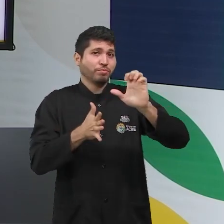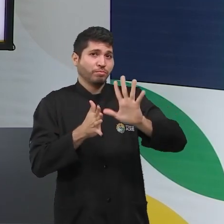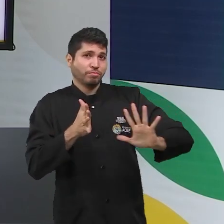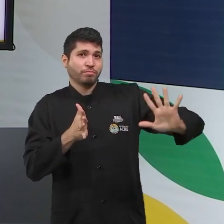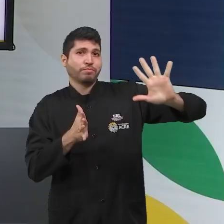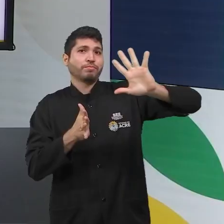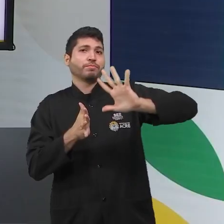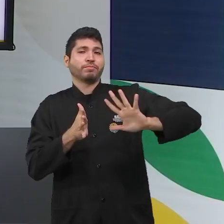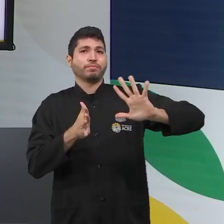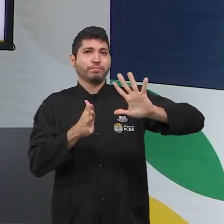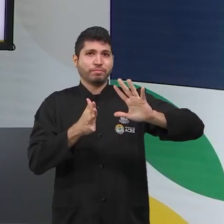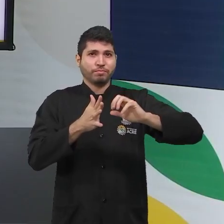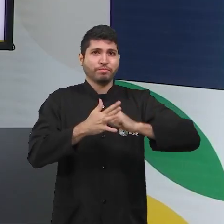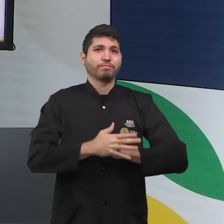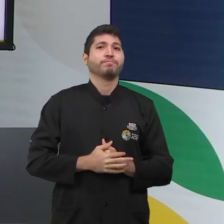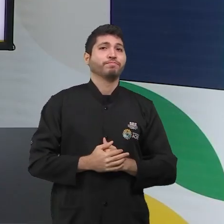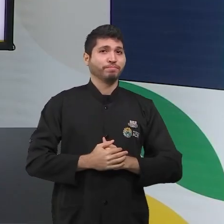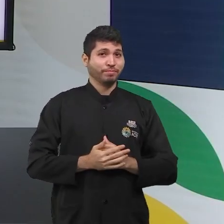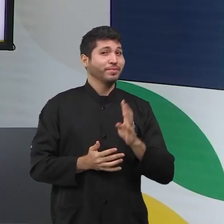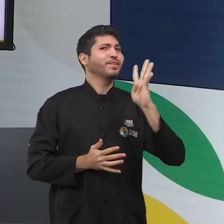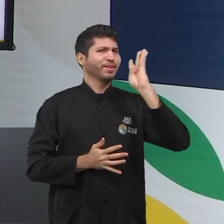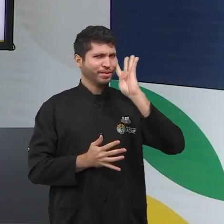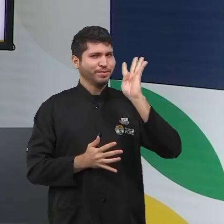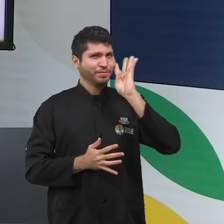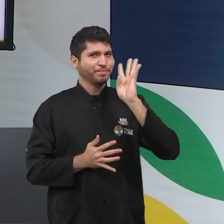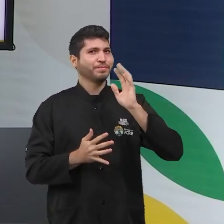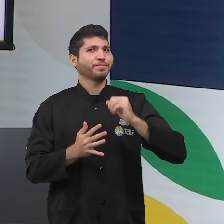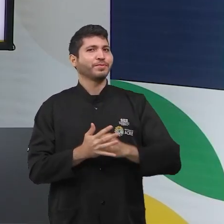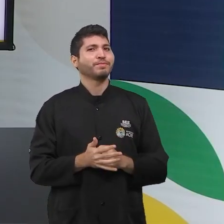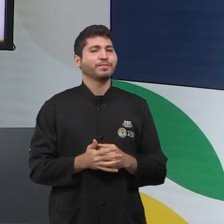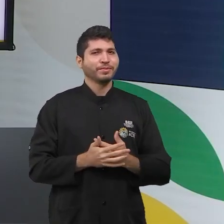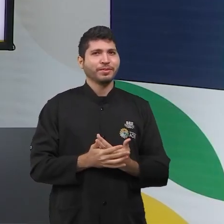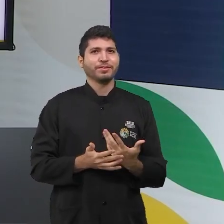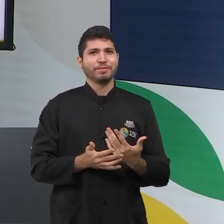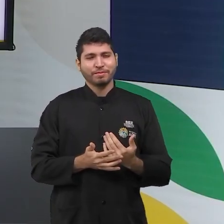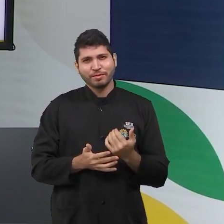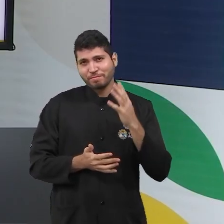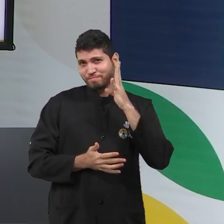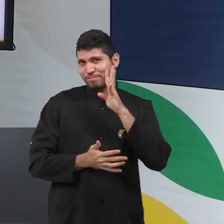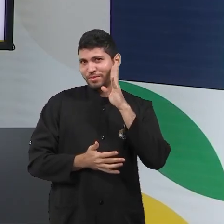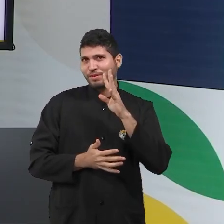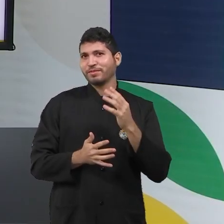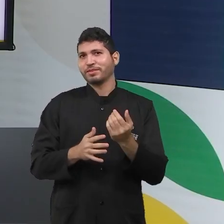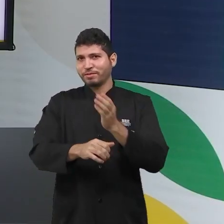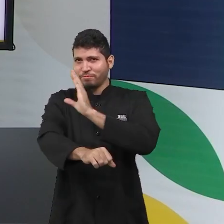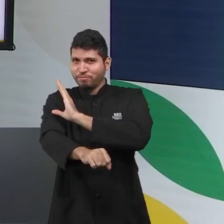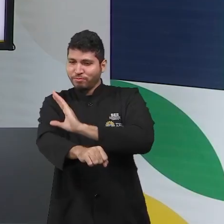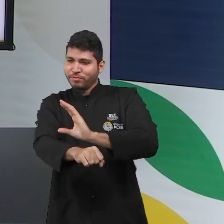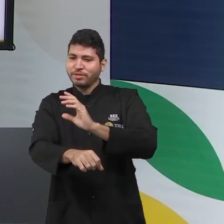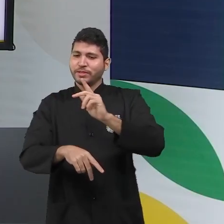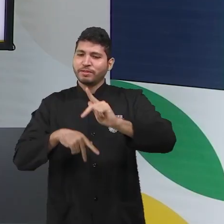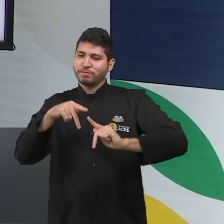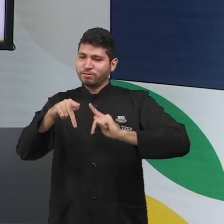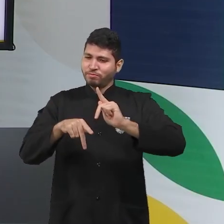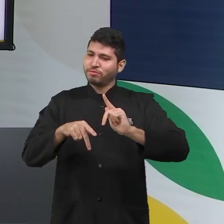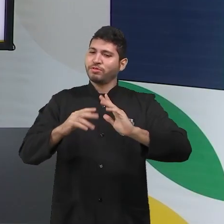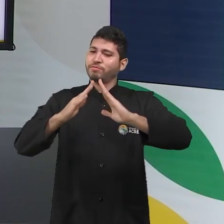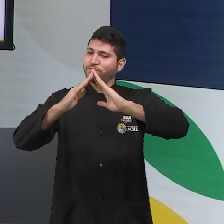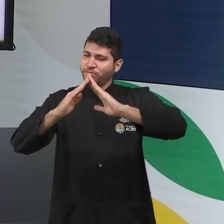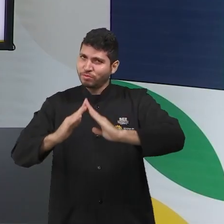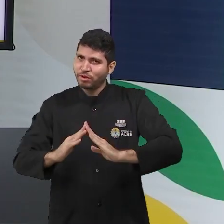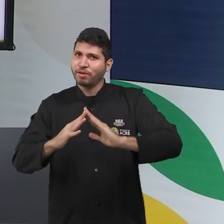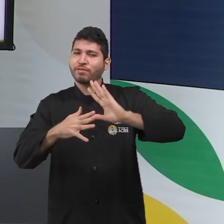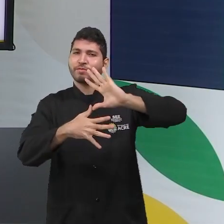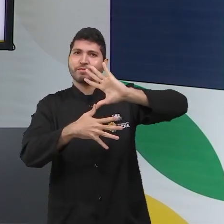que só a história proporciona para nós. Para você ver como é rica a cultura desses povos que habitavam aqui na